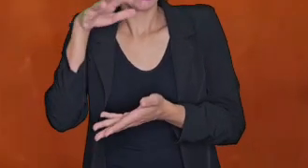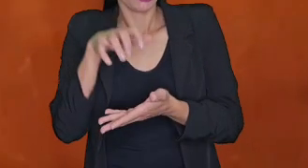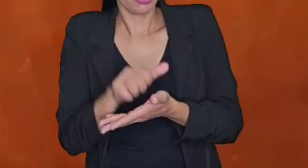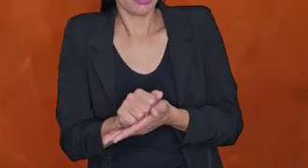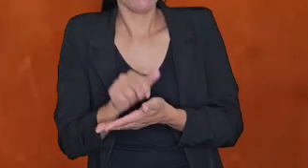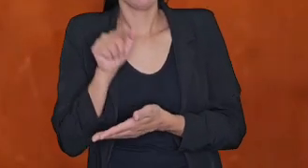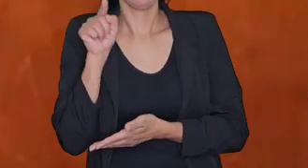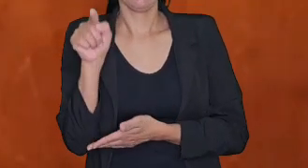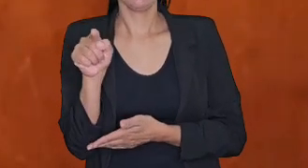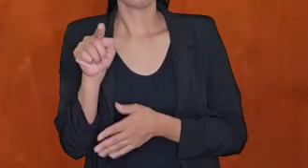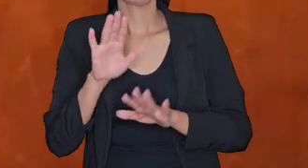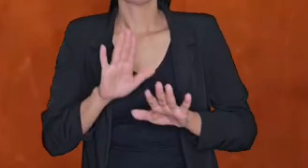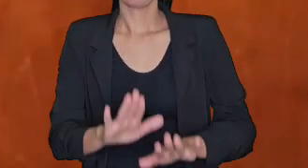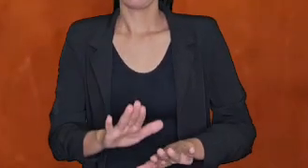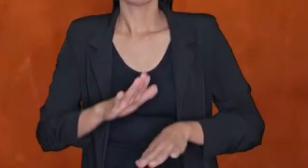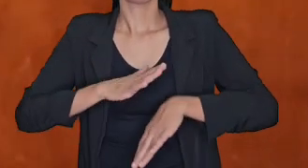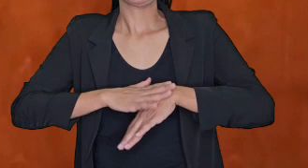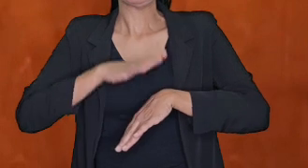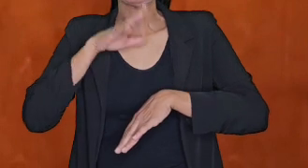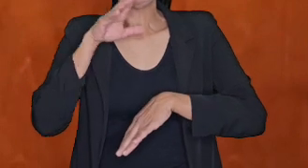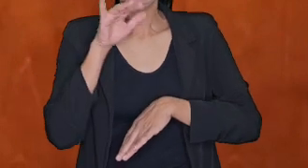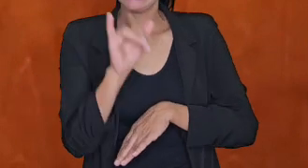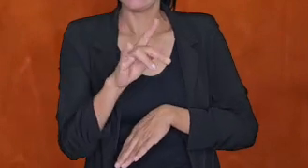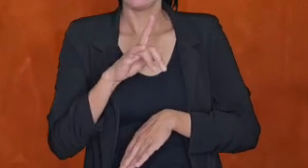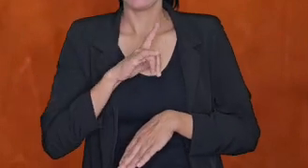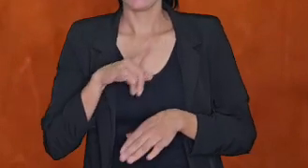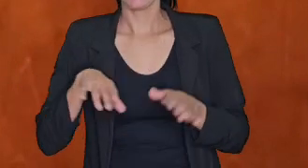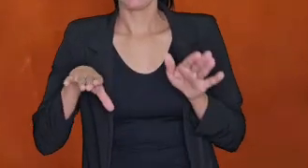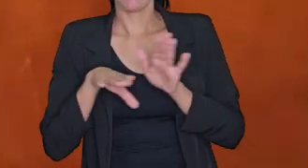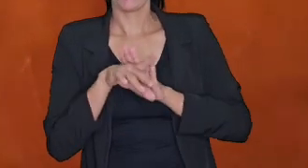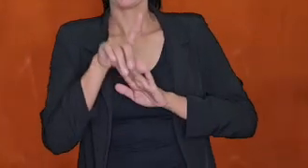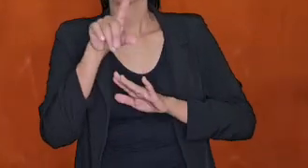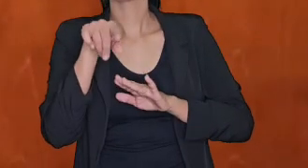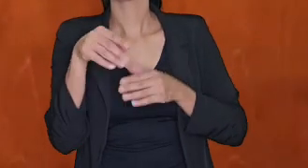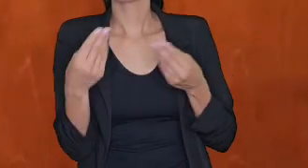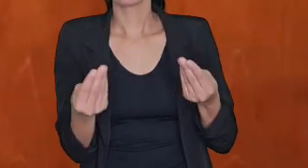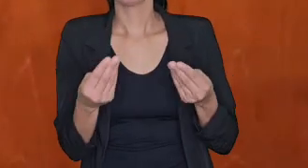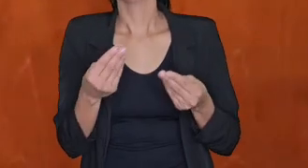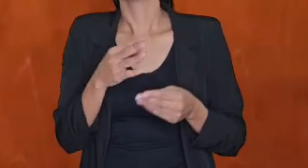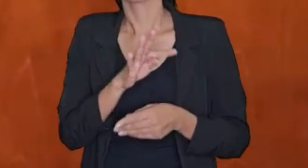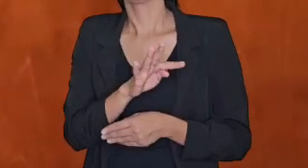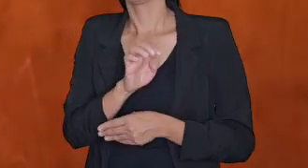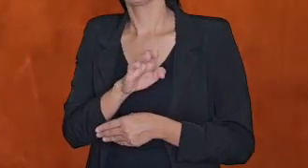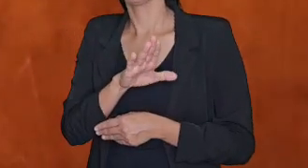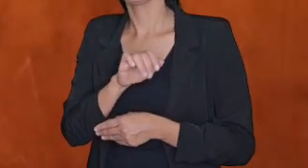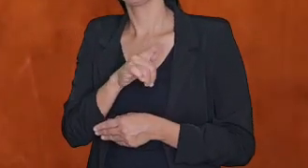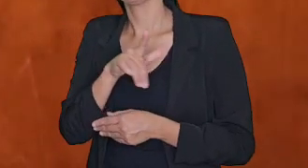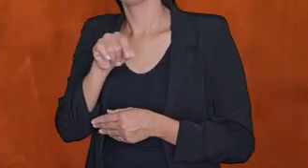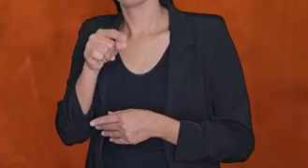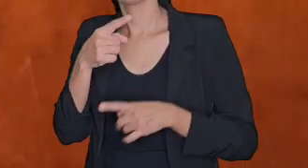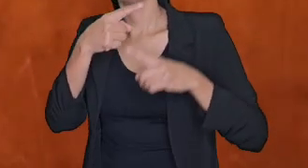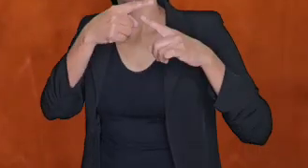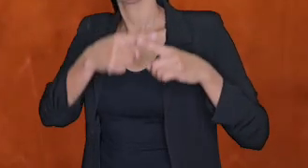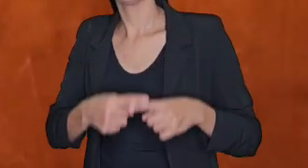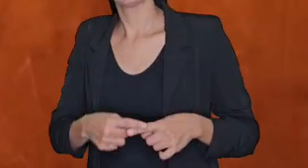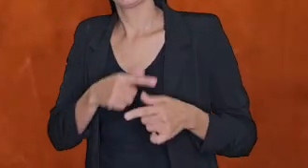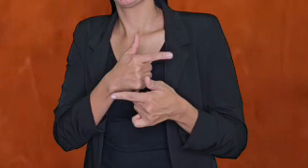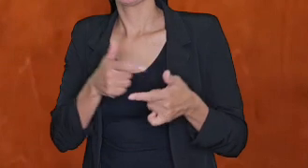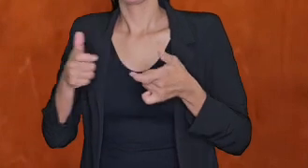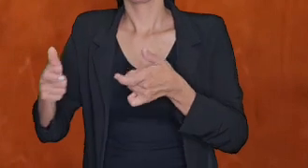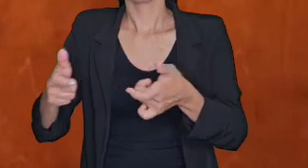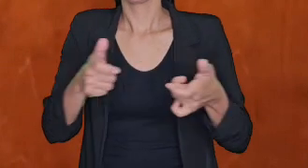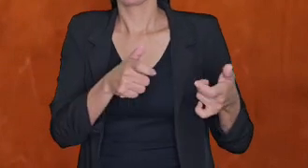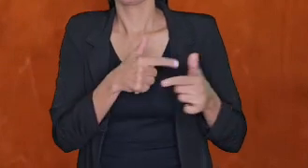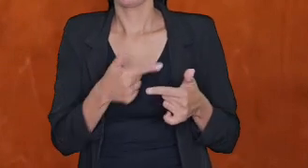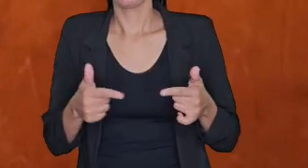entendimento dos colegas registradores, né? Mas quando se chega na questão dos